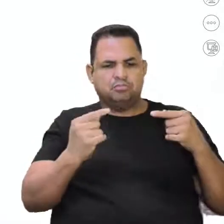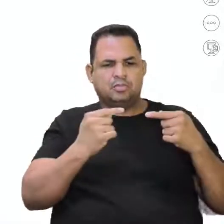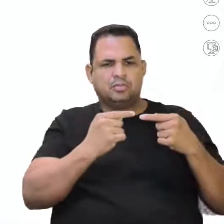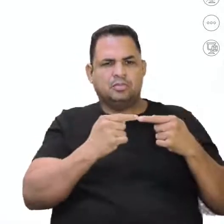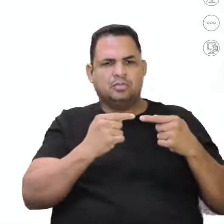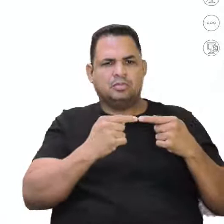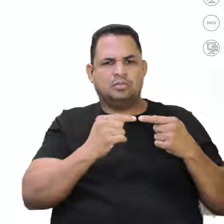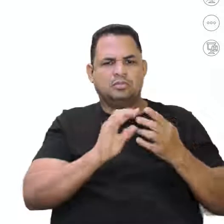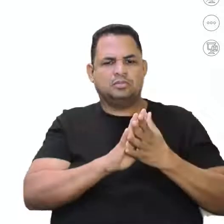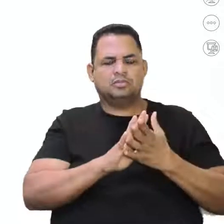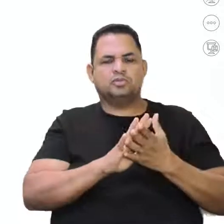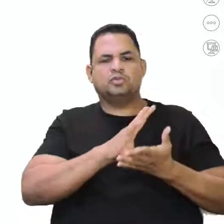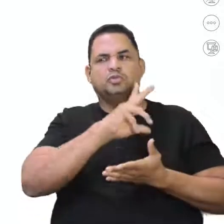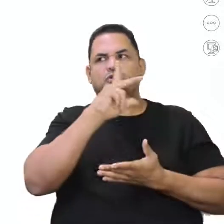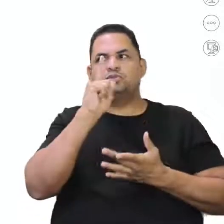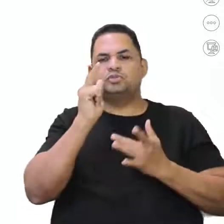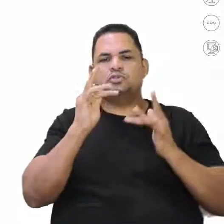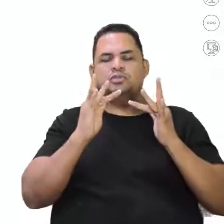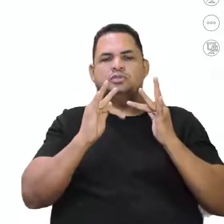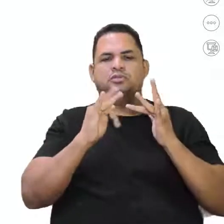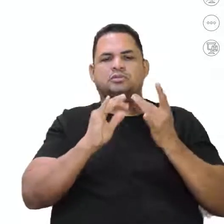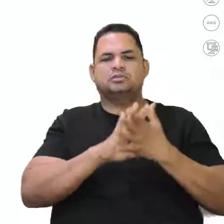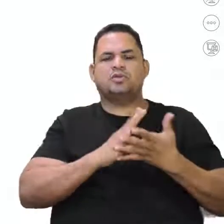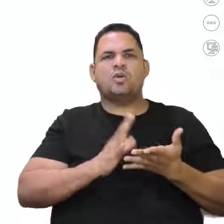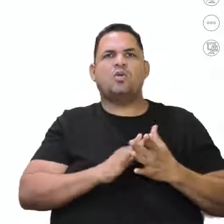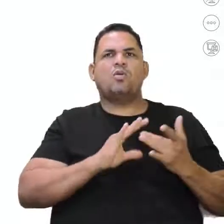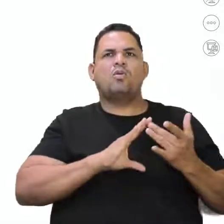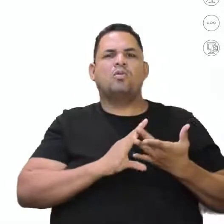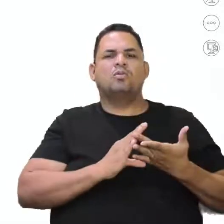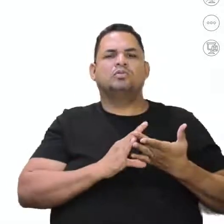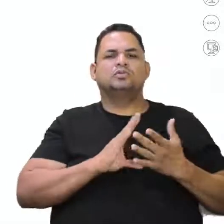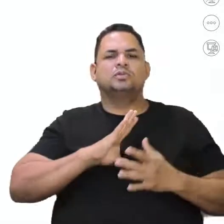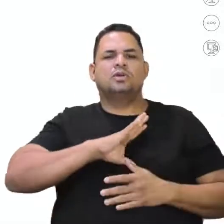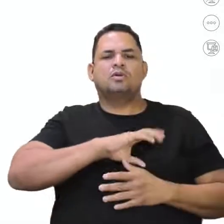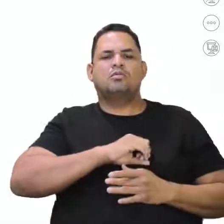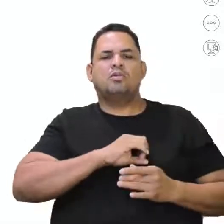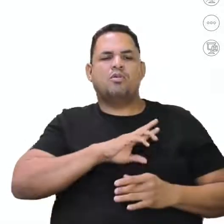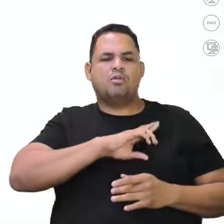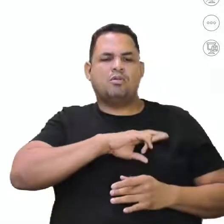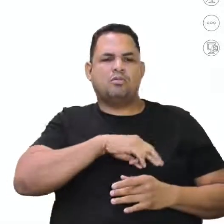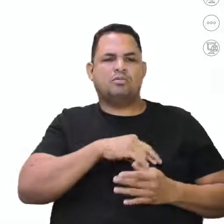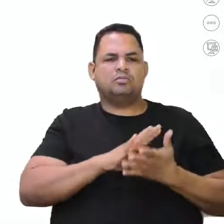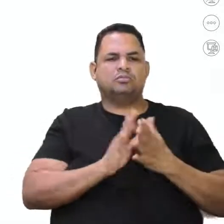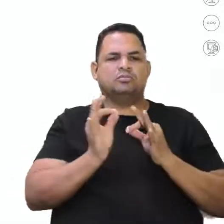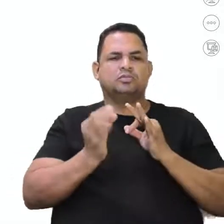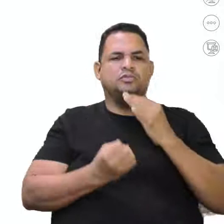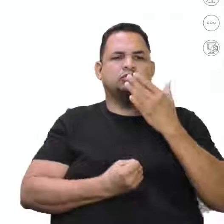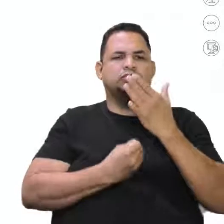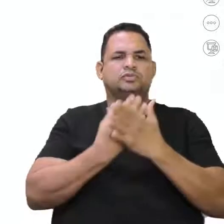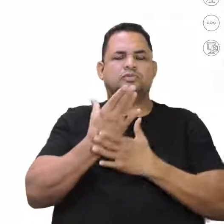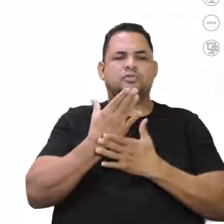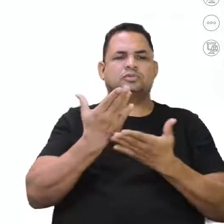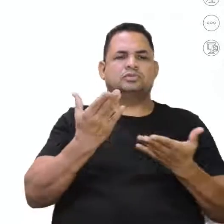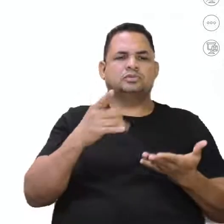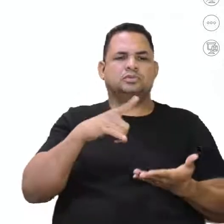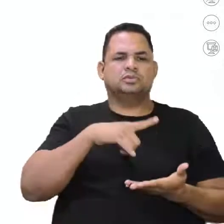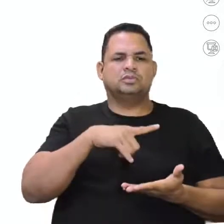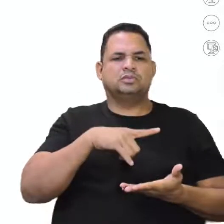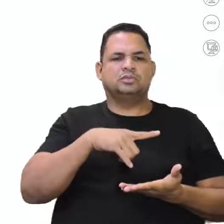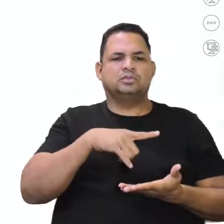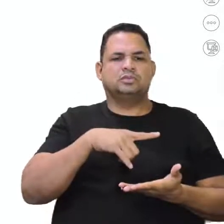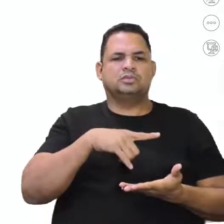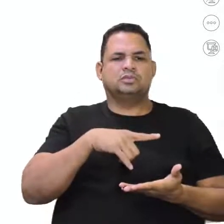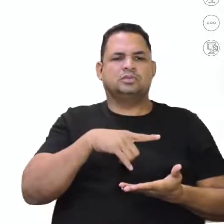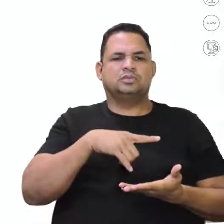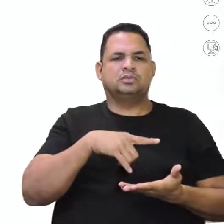associação dos Dias dos Namorados com o amor romântico? Eu vou criar os Dias dos Namorados aqui,